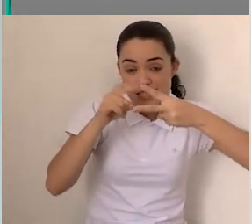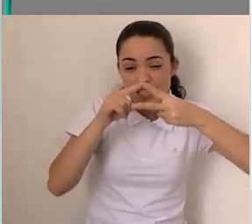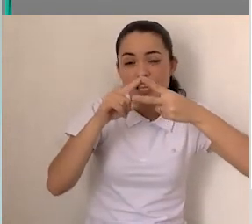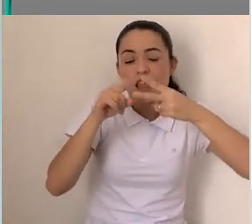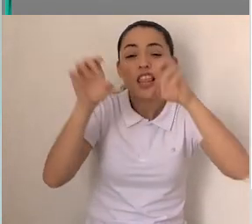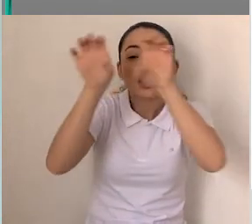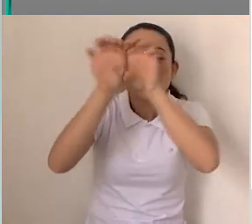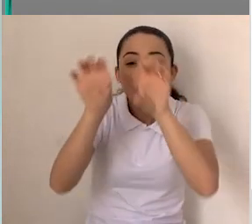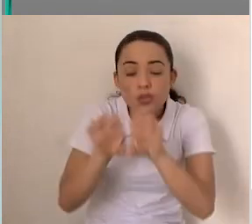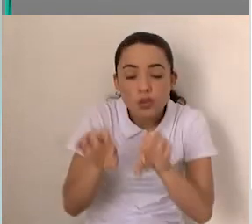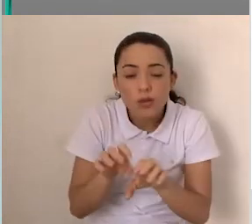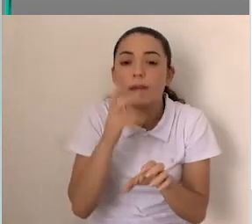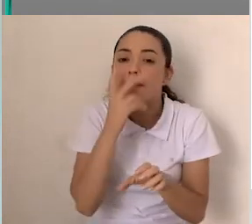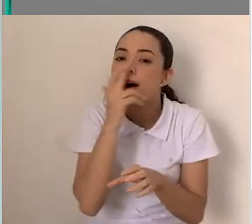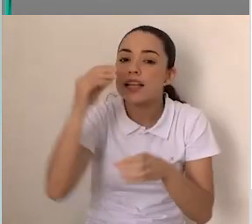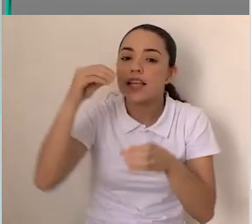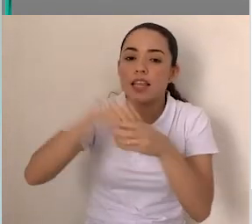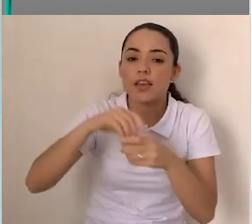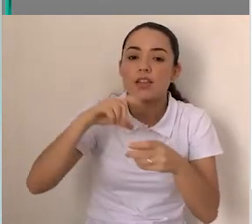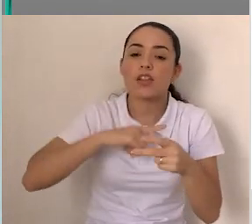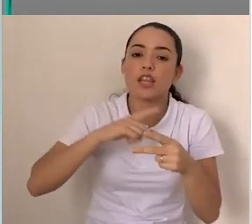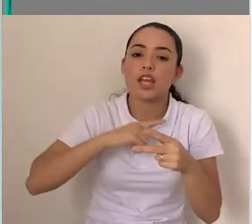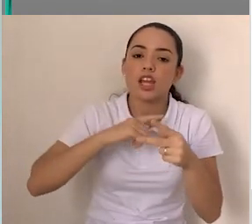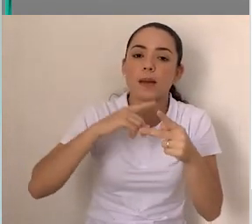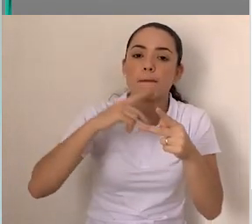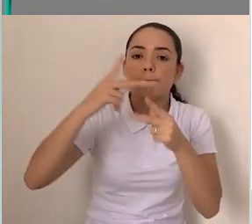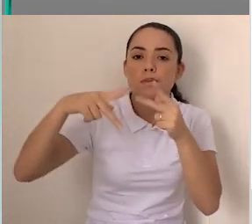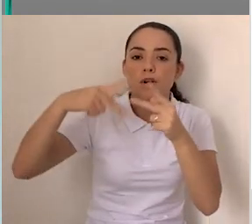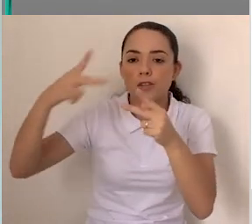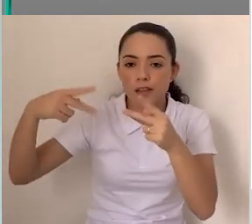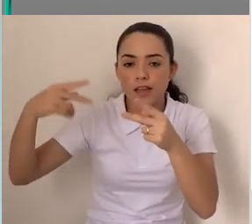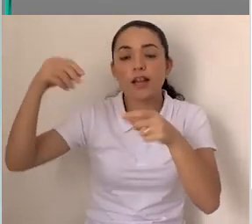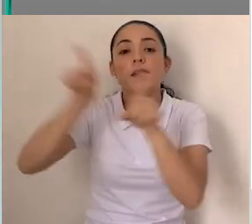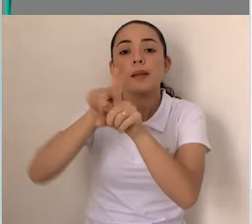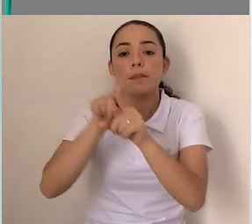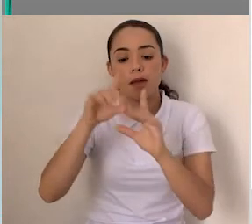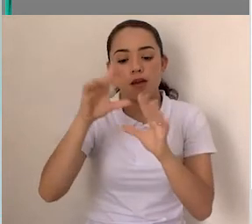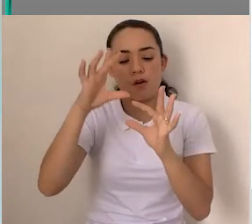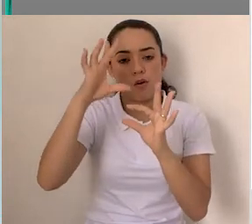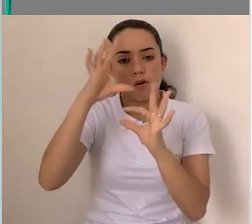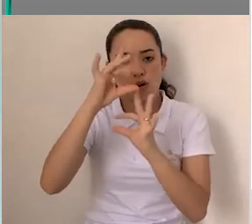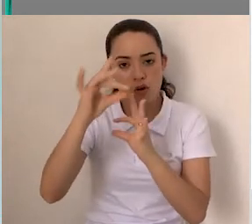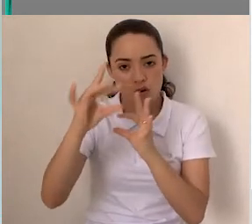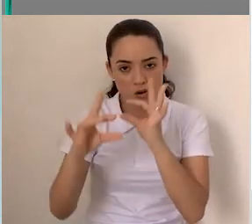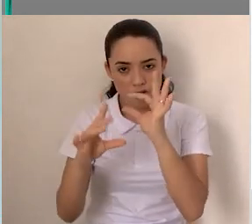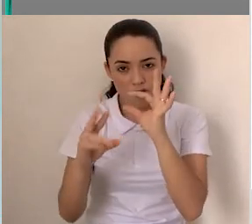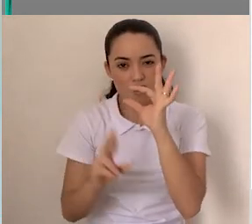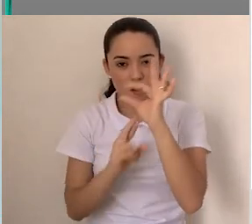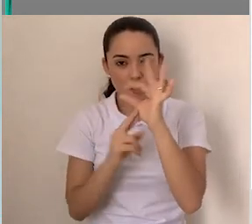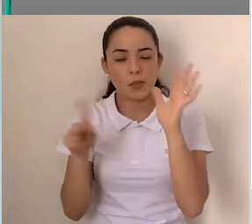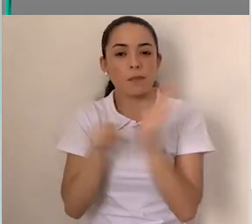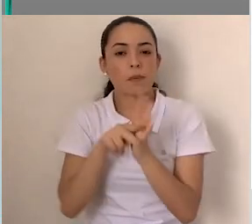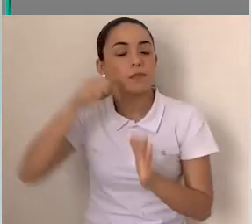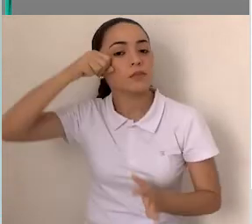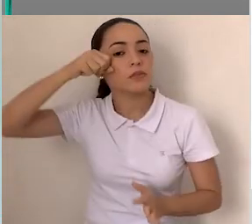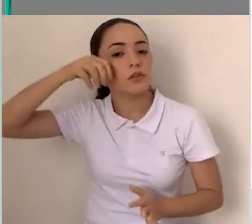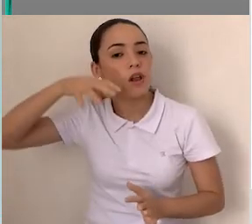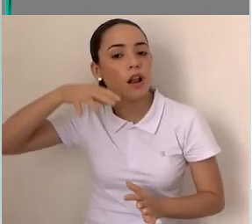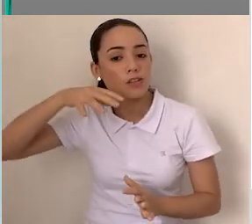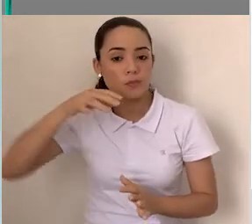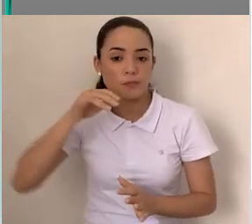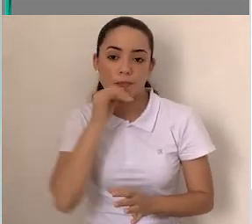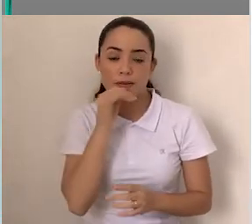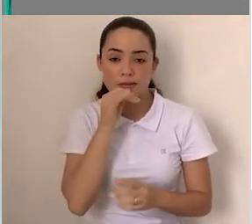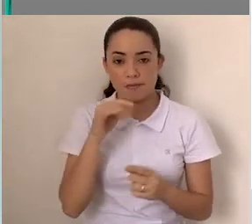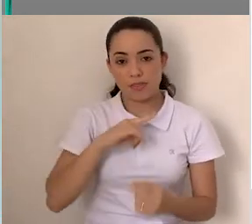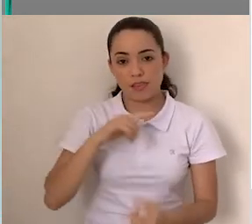elastina. Estruturalmente, a elastina é uma estrutura proteica que contém os mesmos aminoácidos do colágeno. A elastina